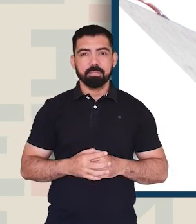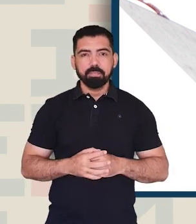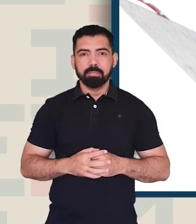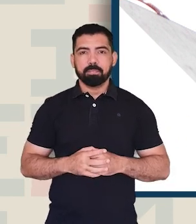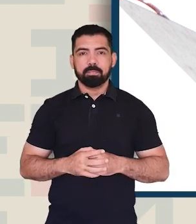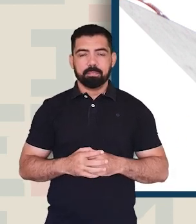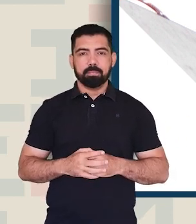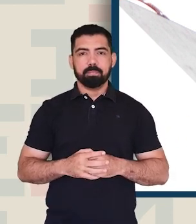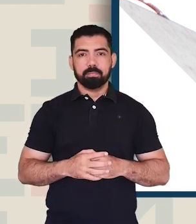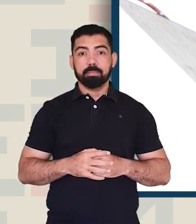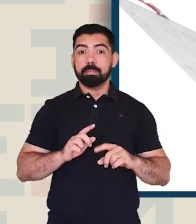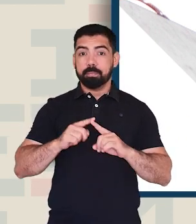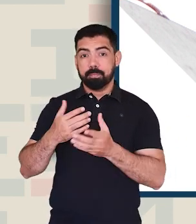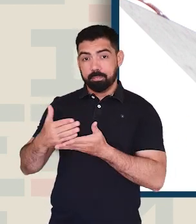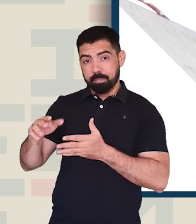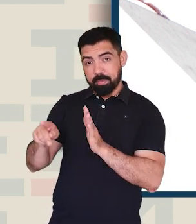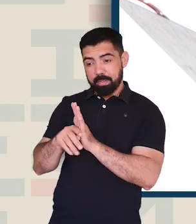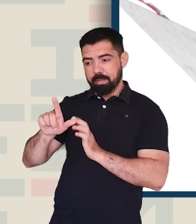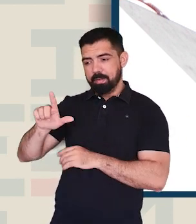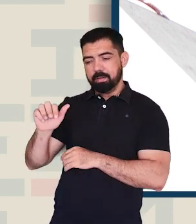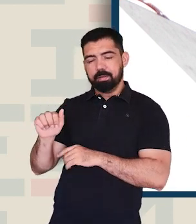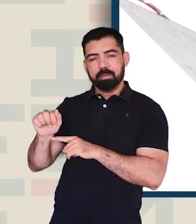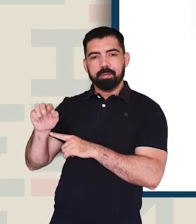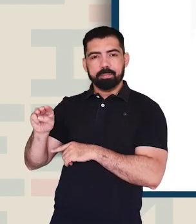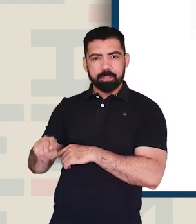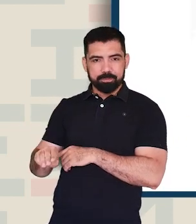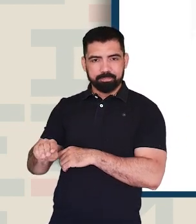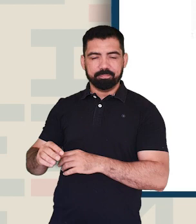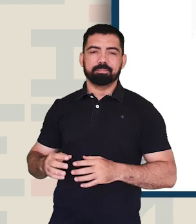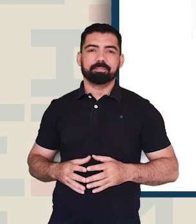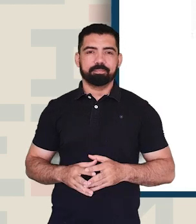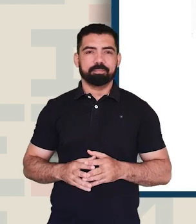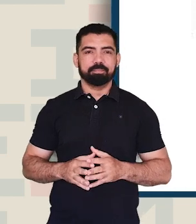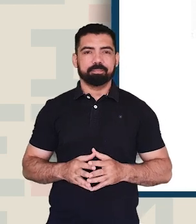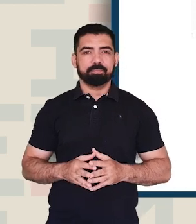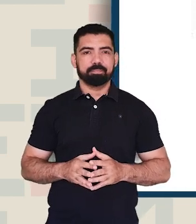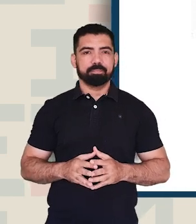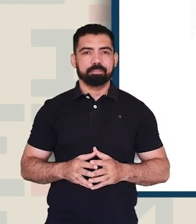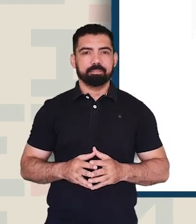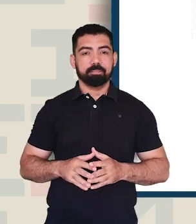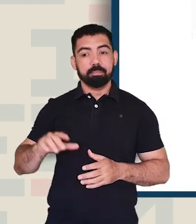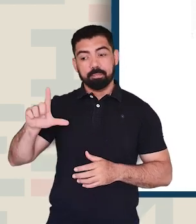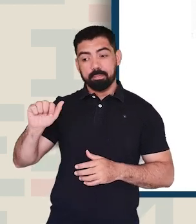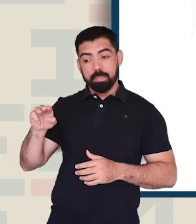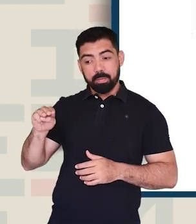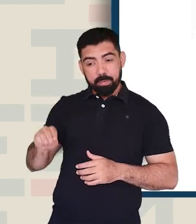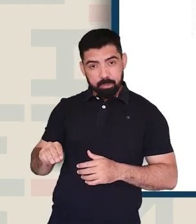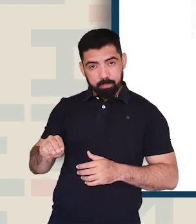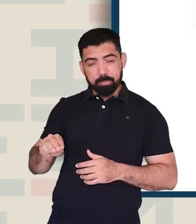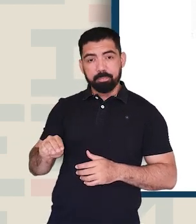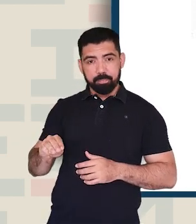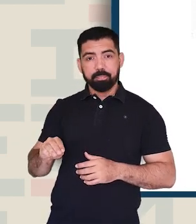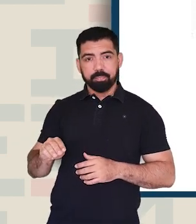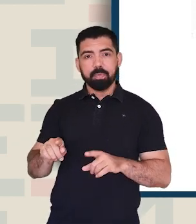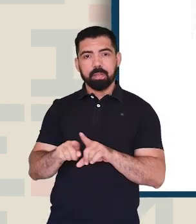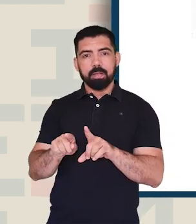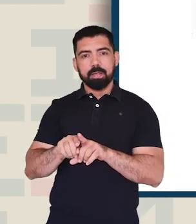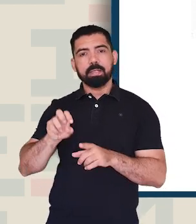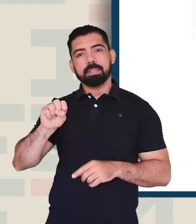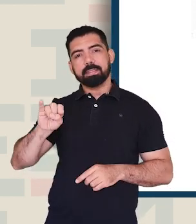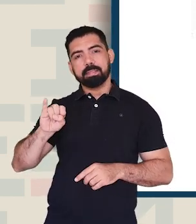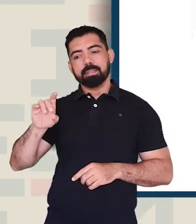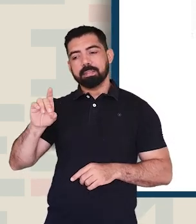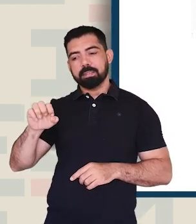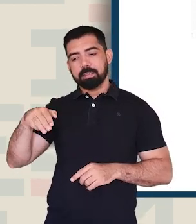de Dó, só começando em Lá menor, né? Certo? Lá menor, né? Si meio diminuto,